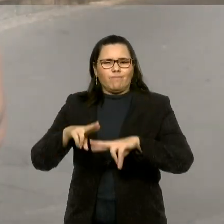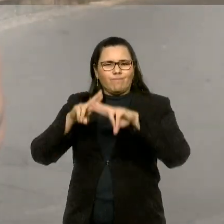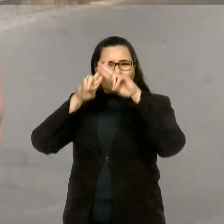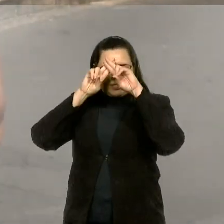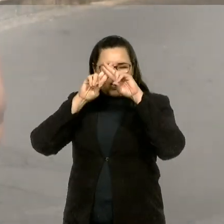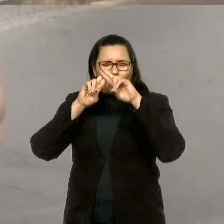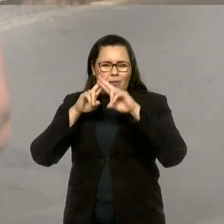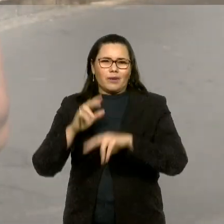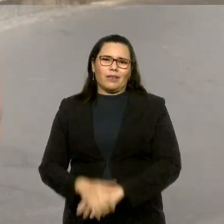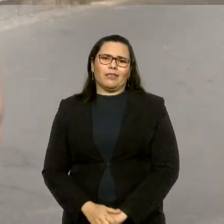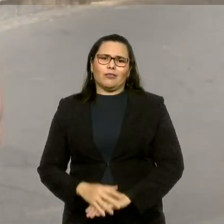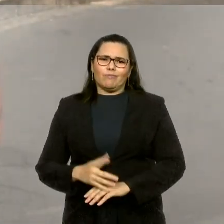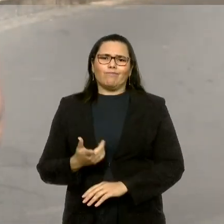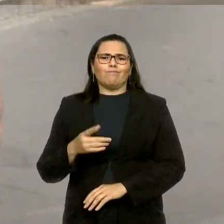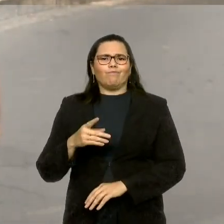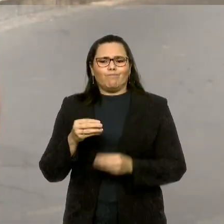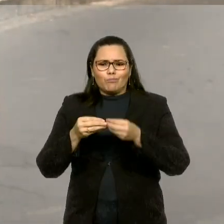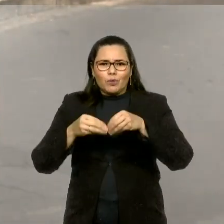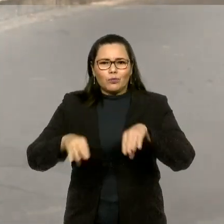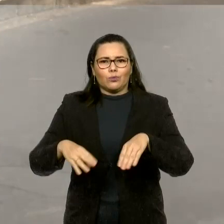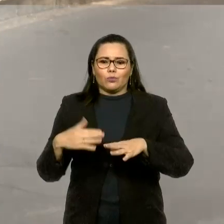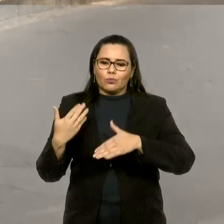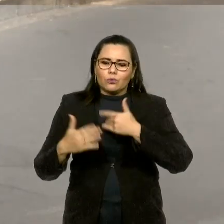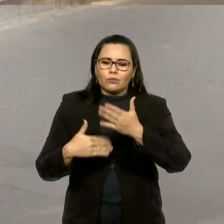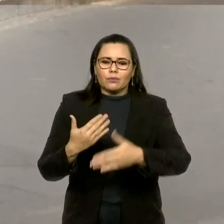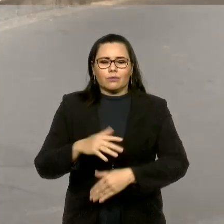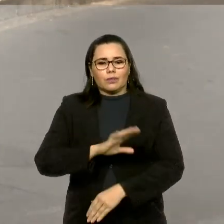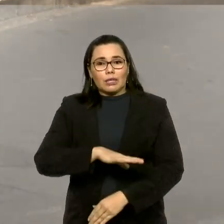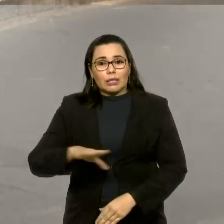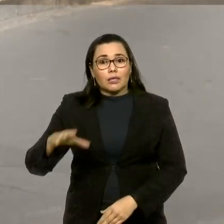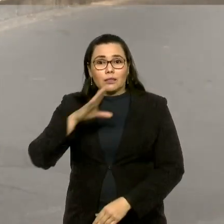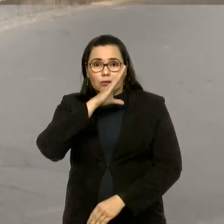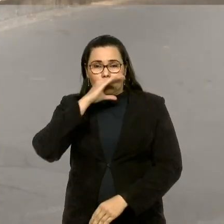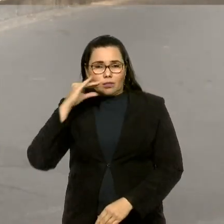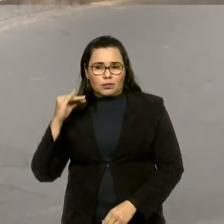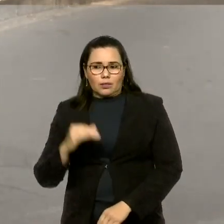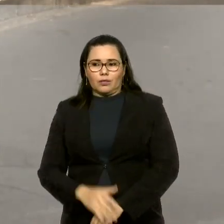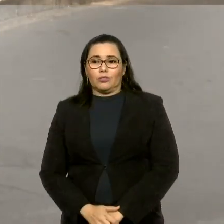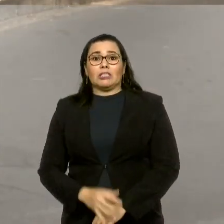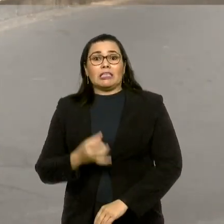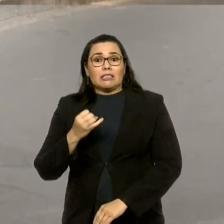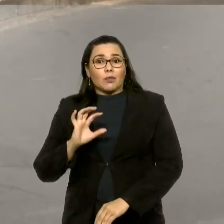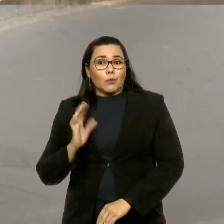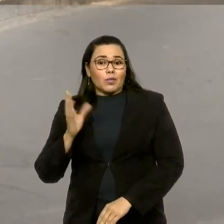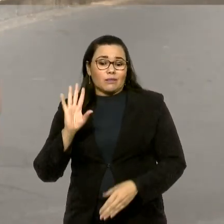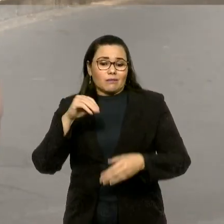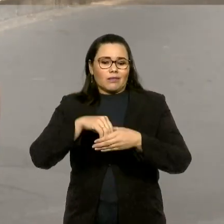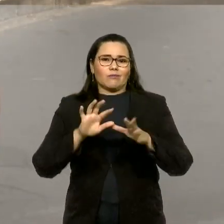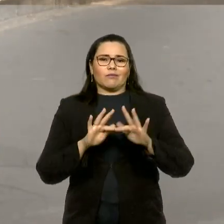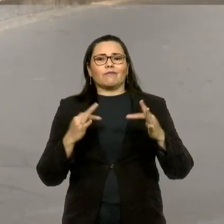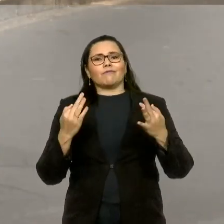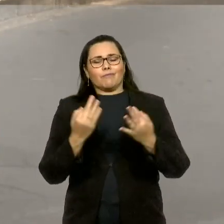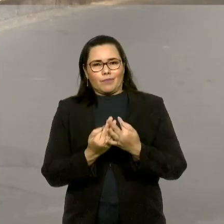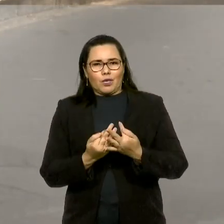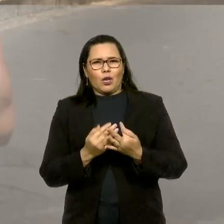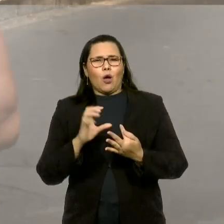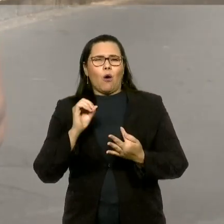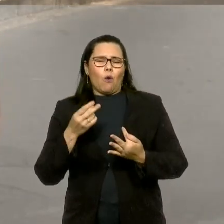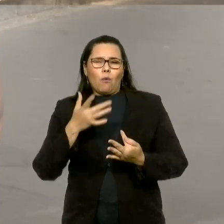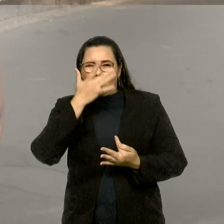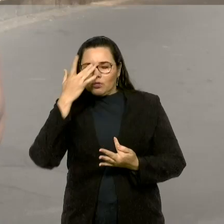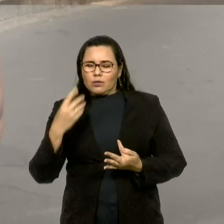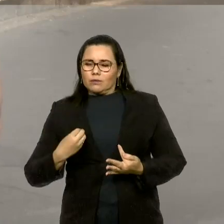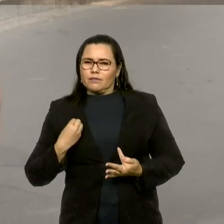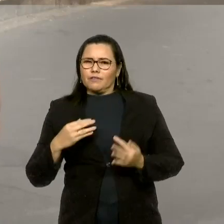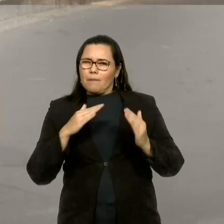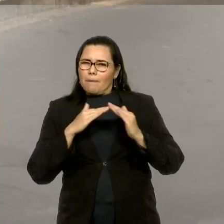desenvolvimento de crianças e adolescentes agora quando esta violência é praticada por pessoas da família ou então Próximas À